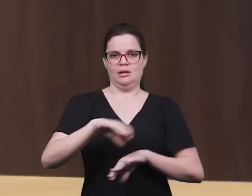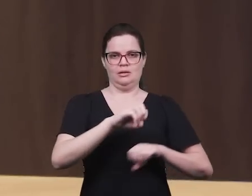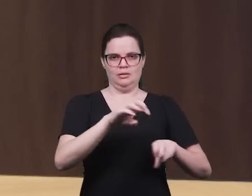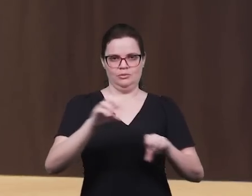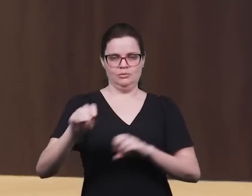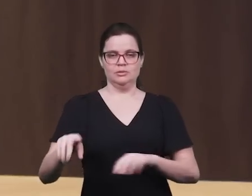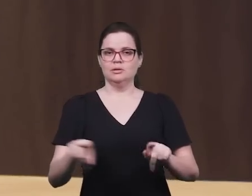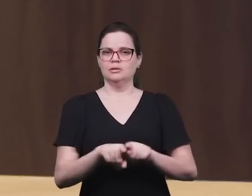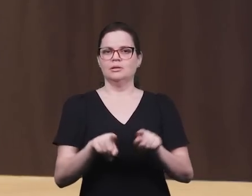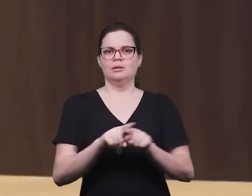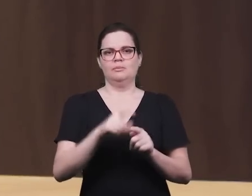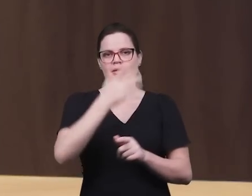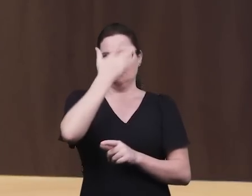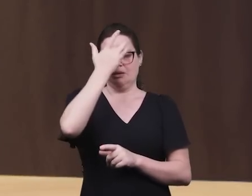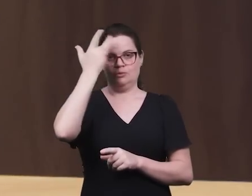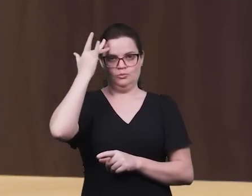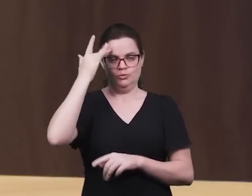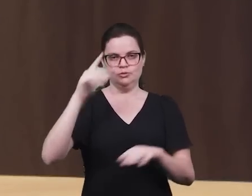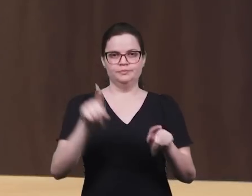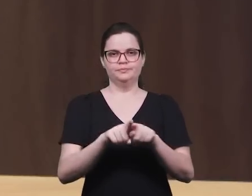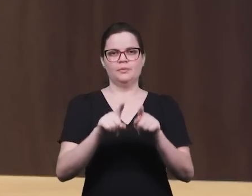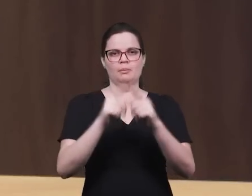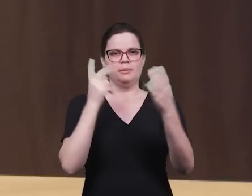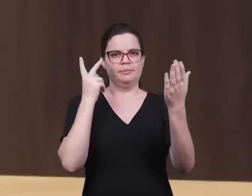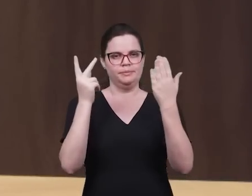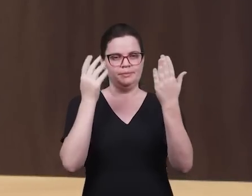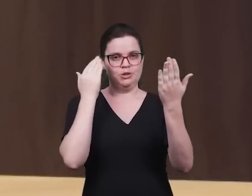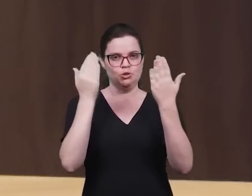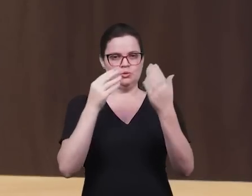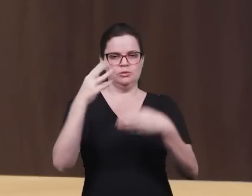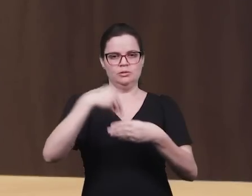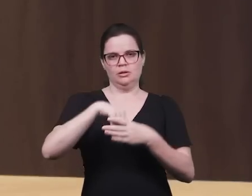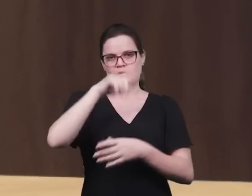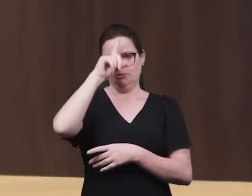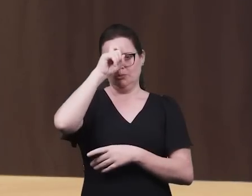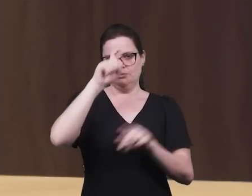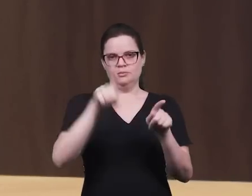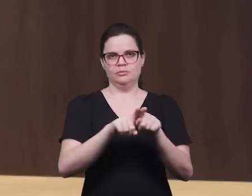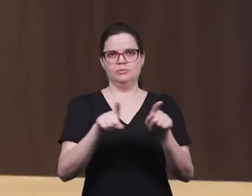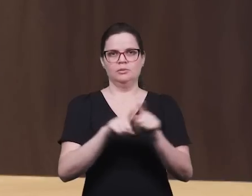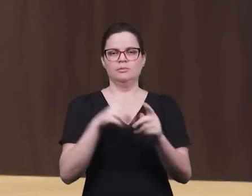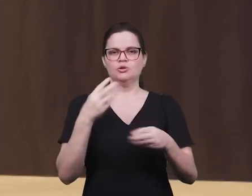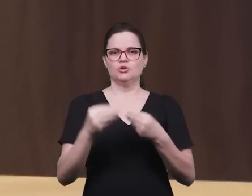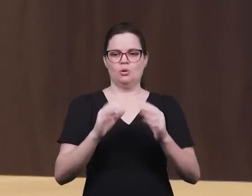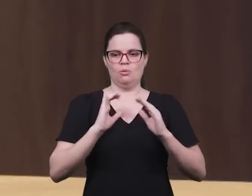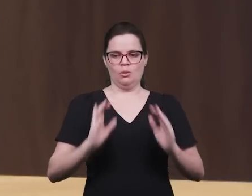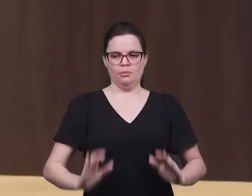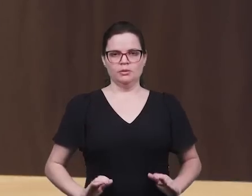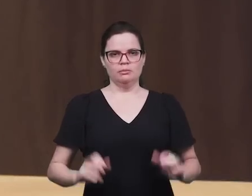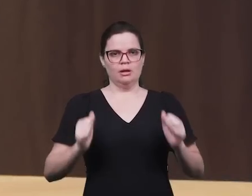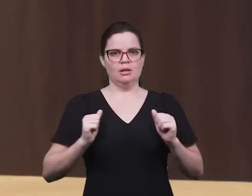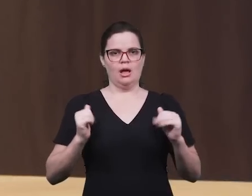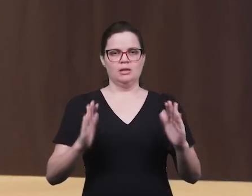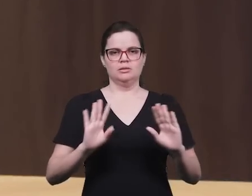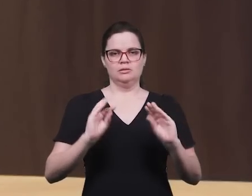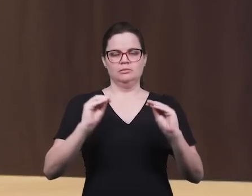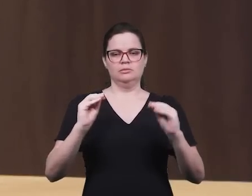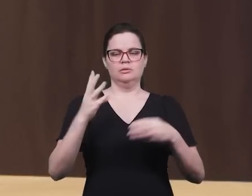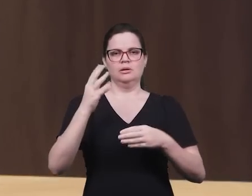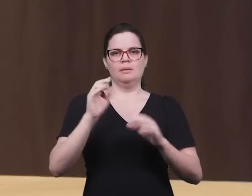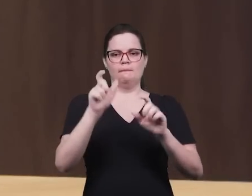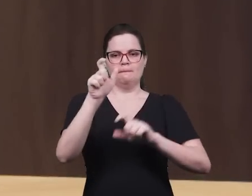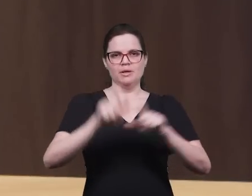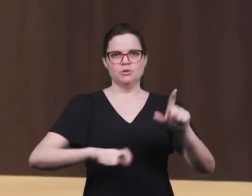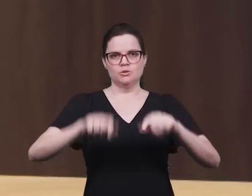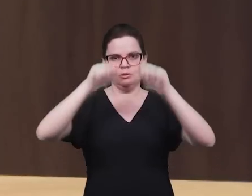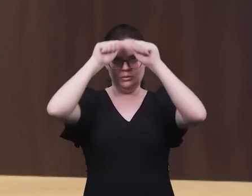educação, saúde mental, psicologia hospitalar e aplicação comportamental no autismo,